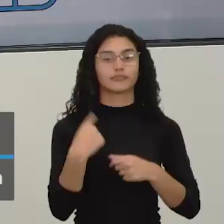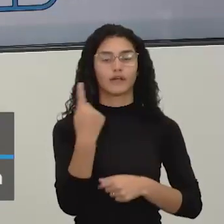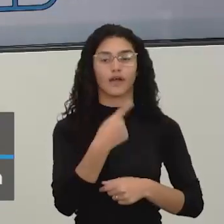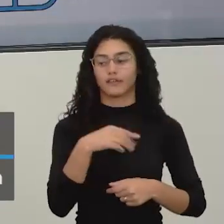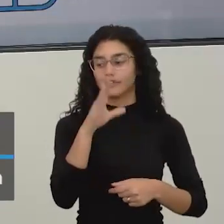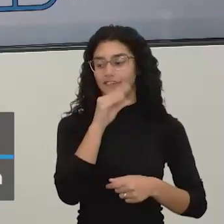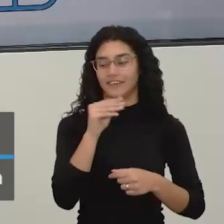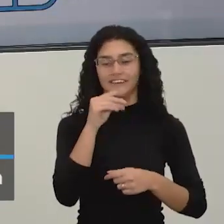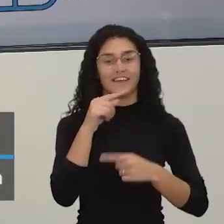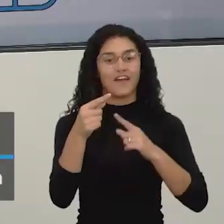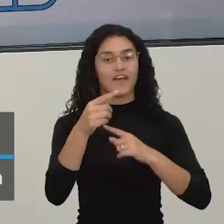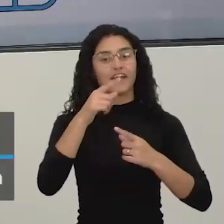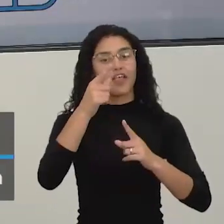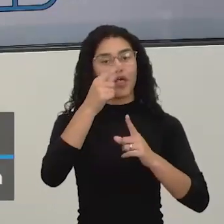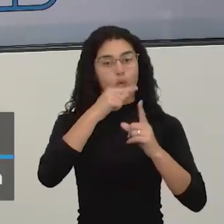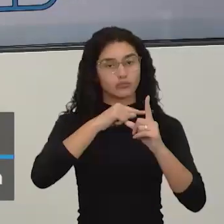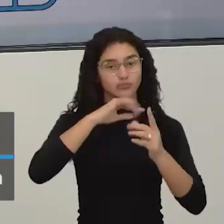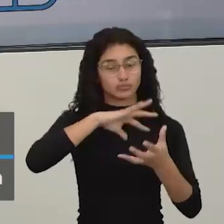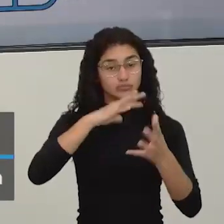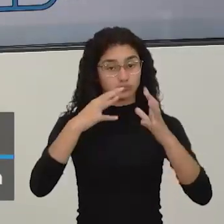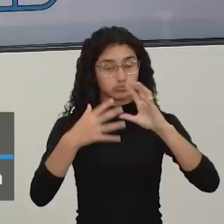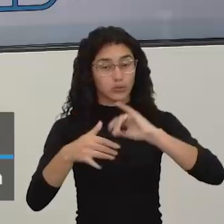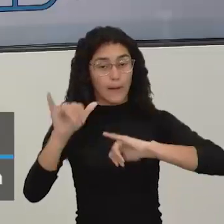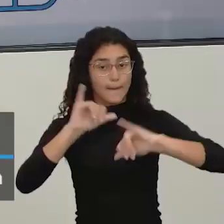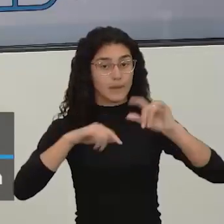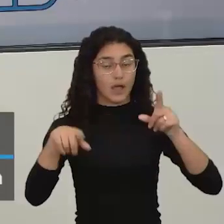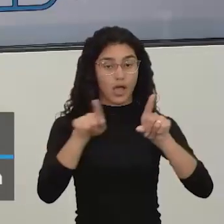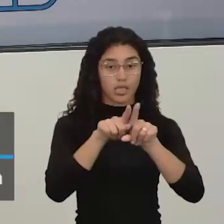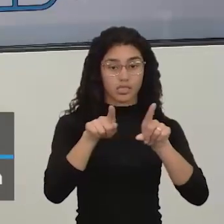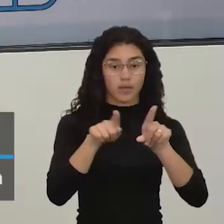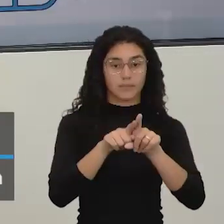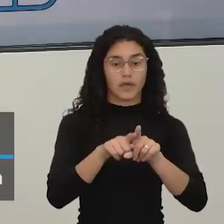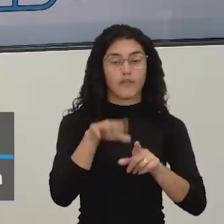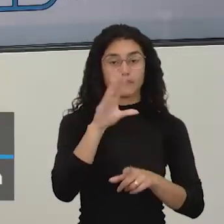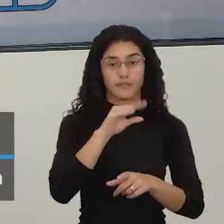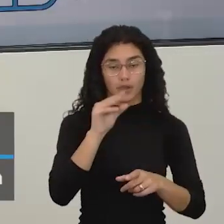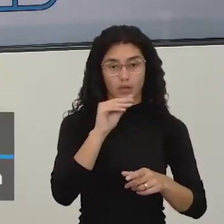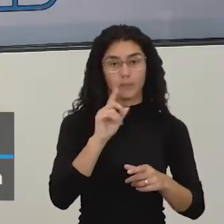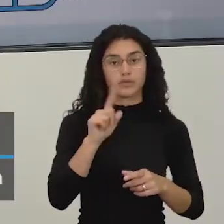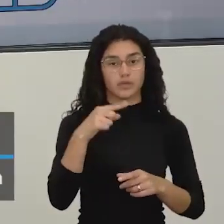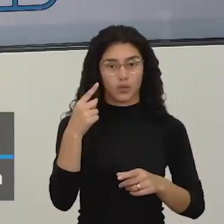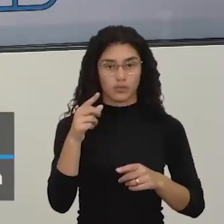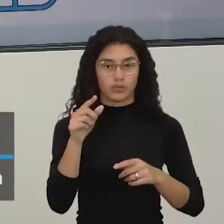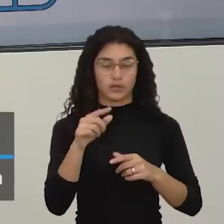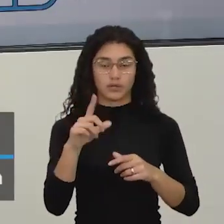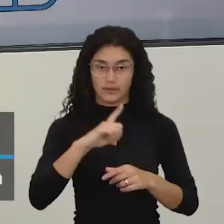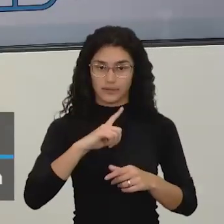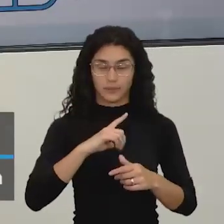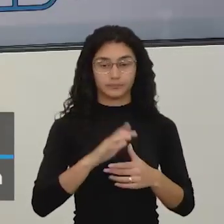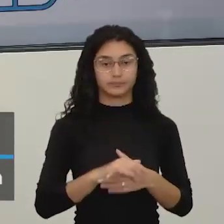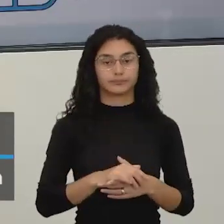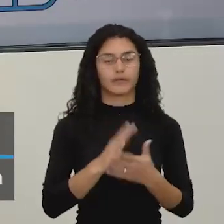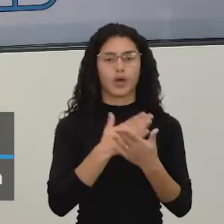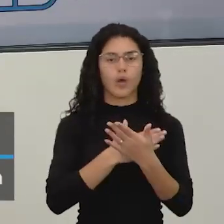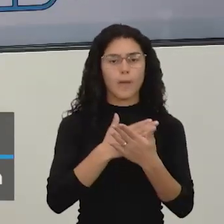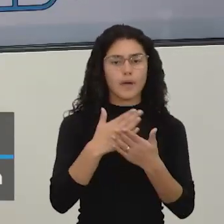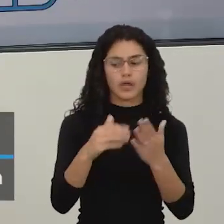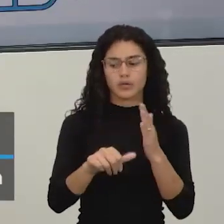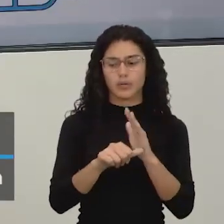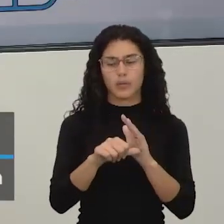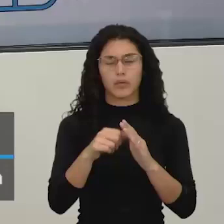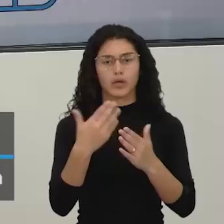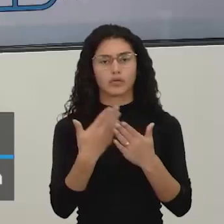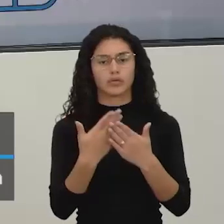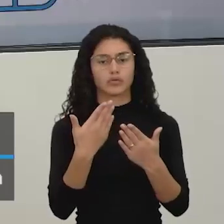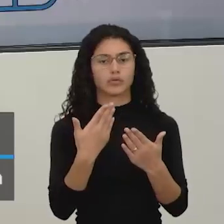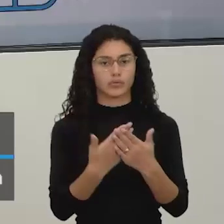química, consequentemente a gente traz também um pouco da teoria heterotrófica. E aí começam os primeiros estudos também a respeito